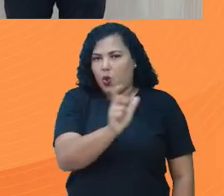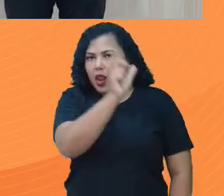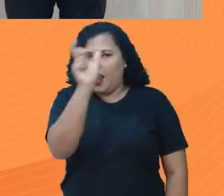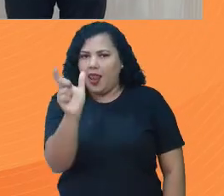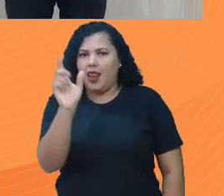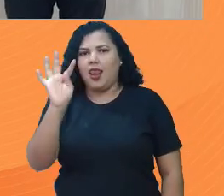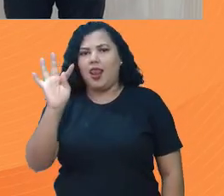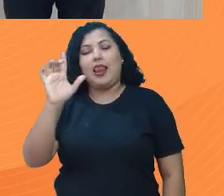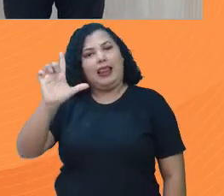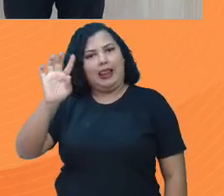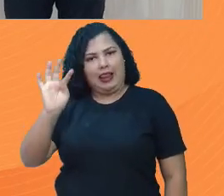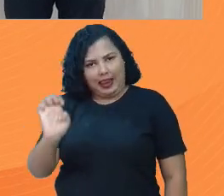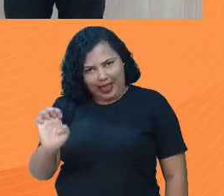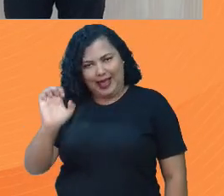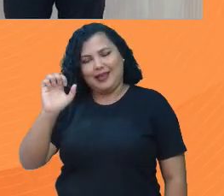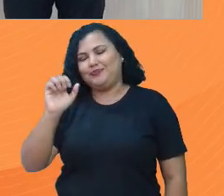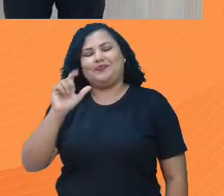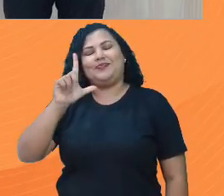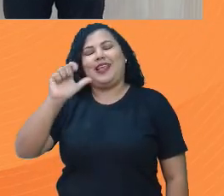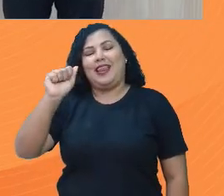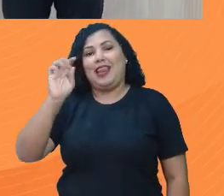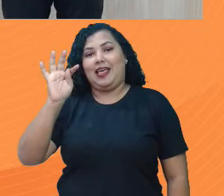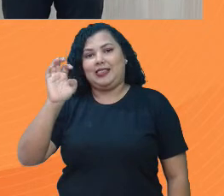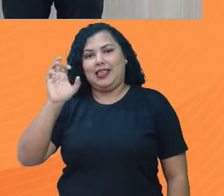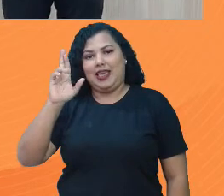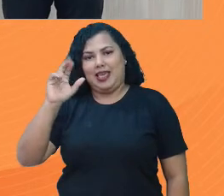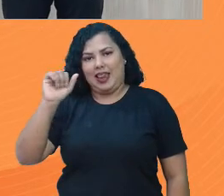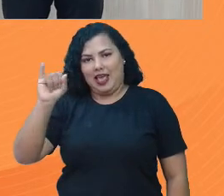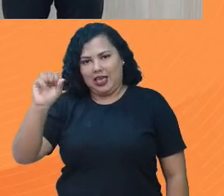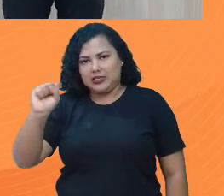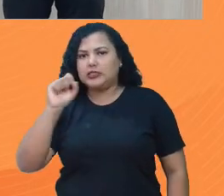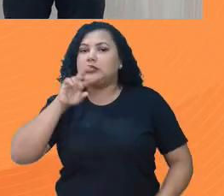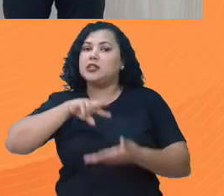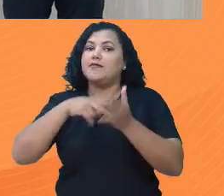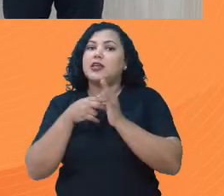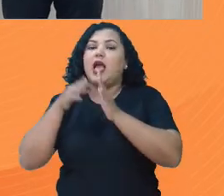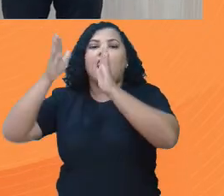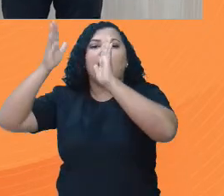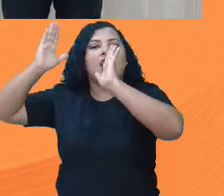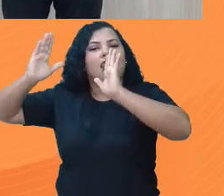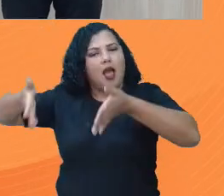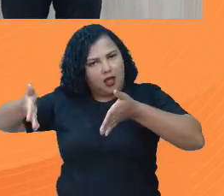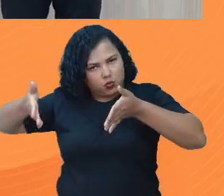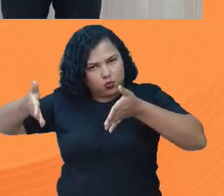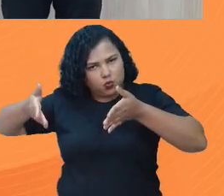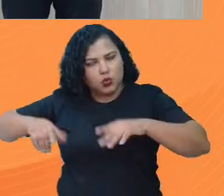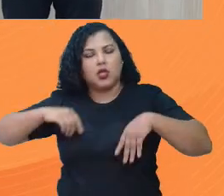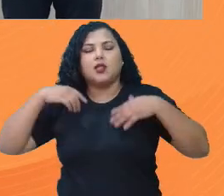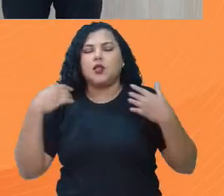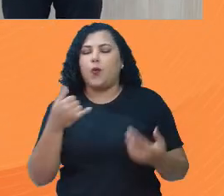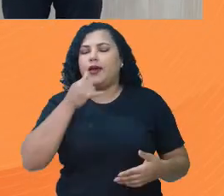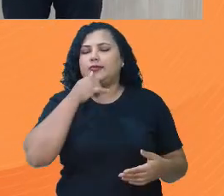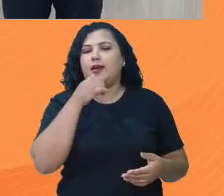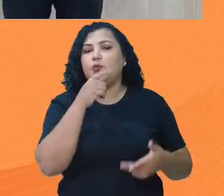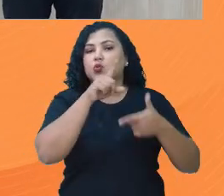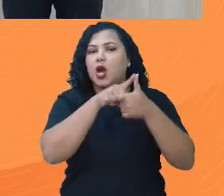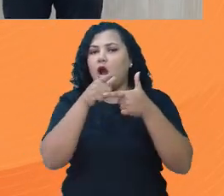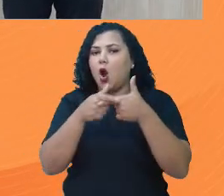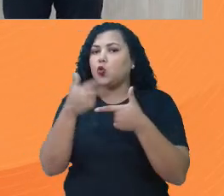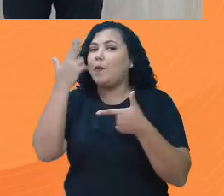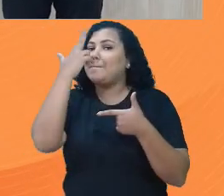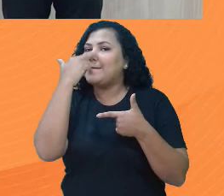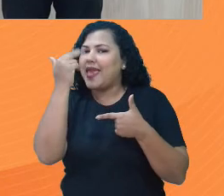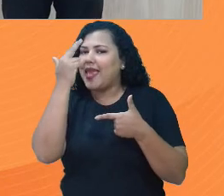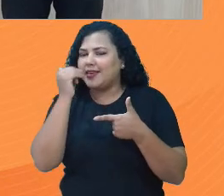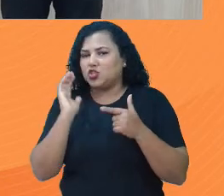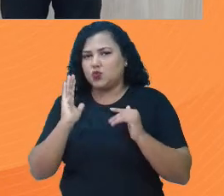E laterais significa lados, ou seja, são ângulos que estão do mesmo lado. Então, pegou a definição